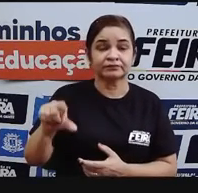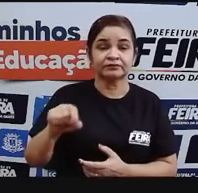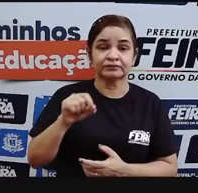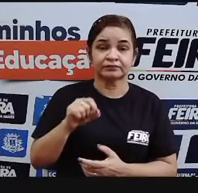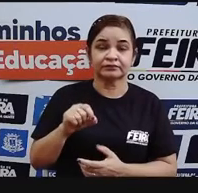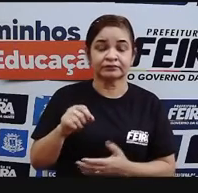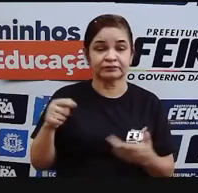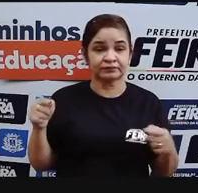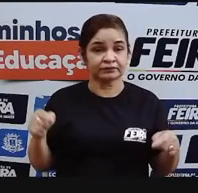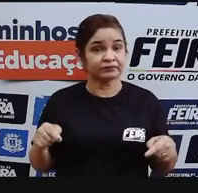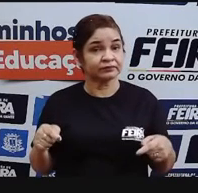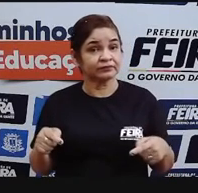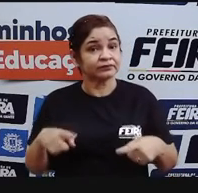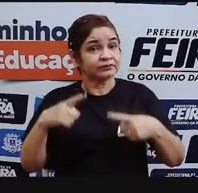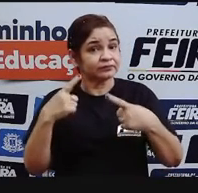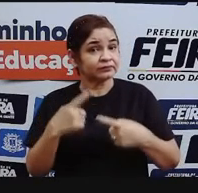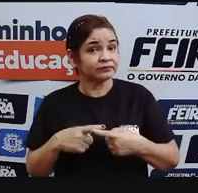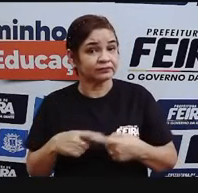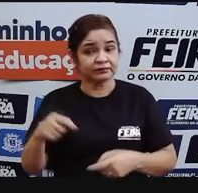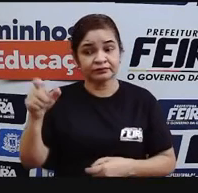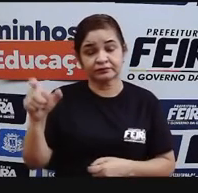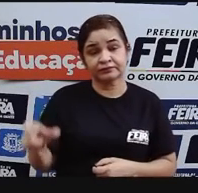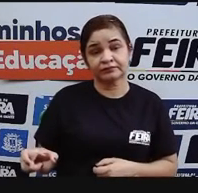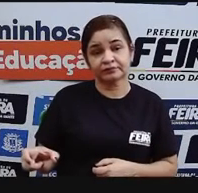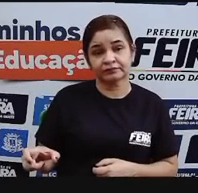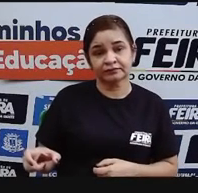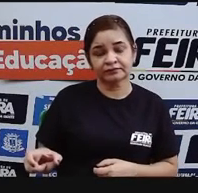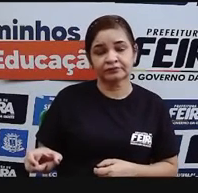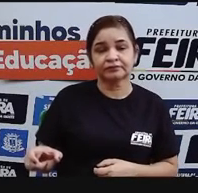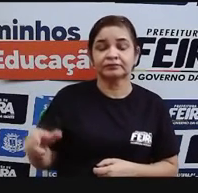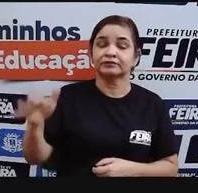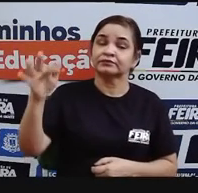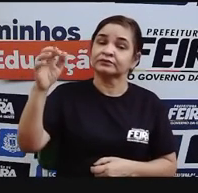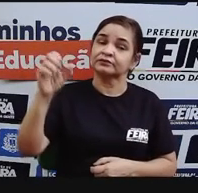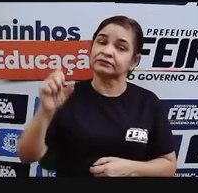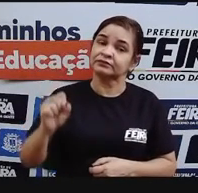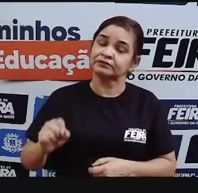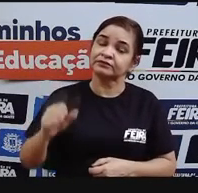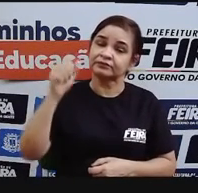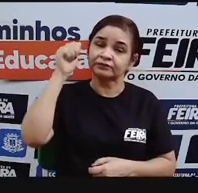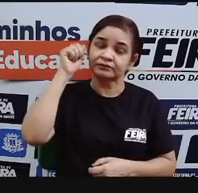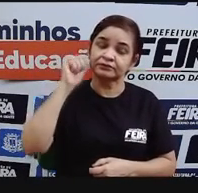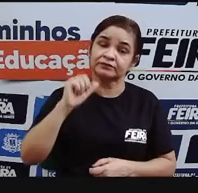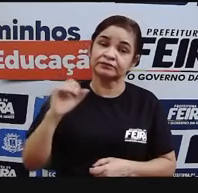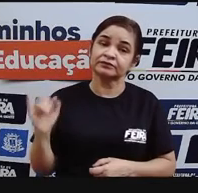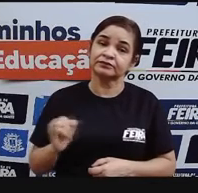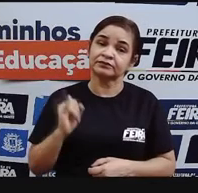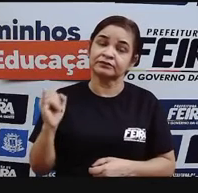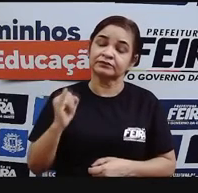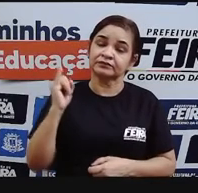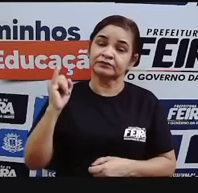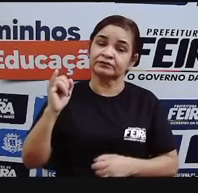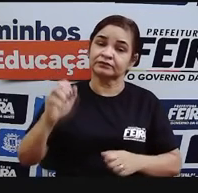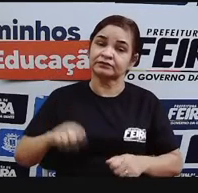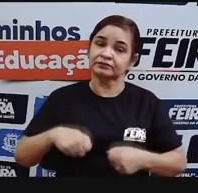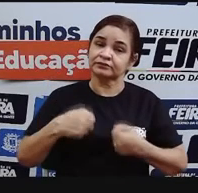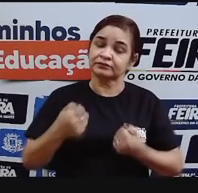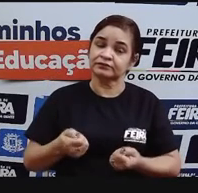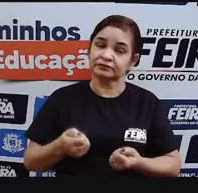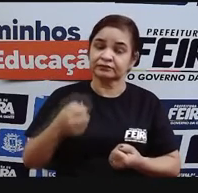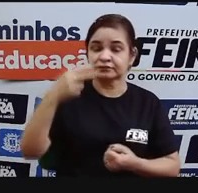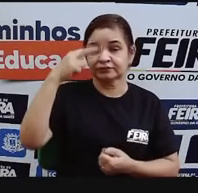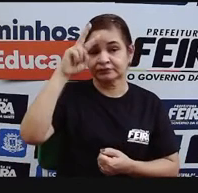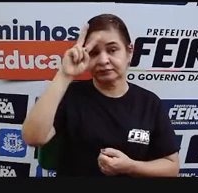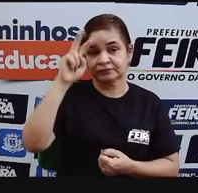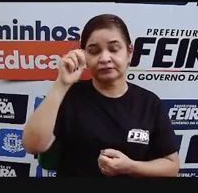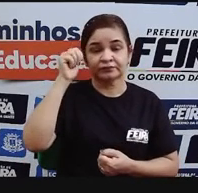nossa aula, porque ela é uma cidadã de Feira de Santana e tem grande importância e relevância na história das